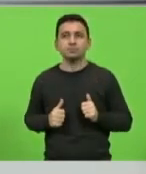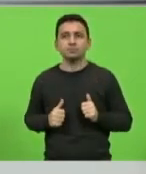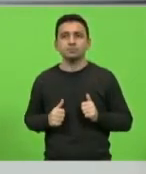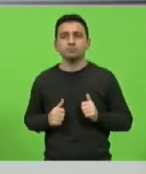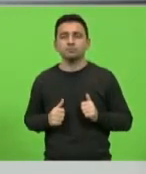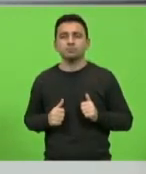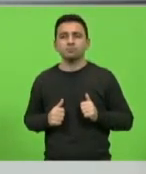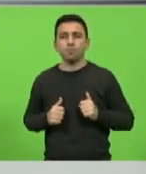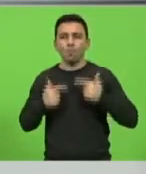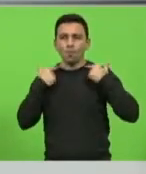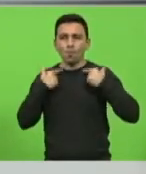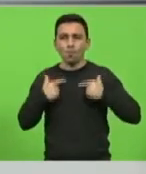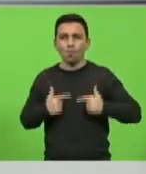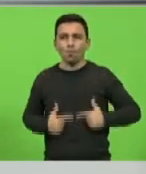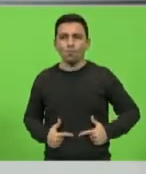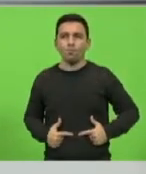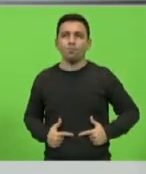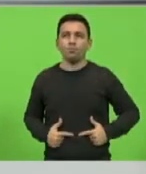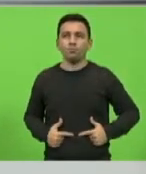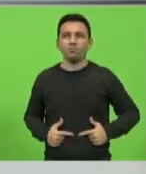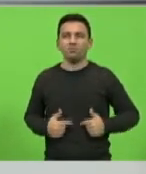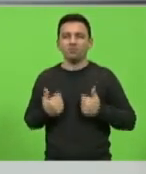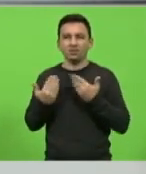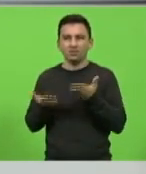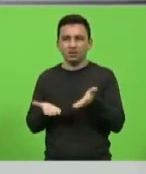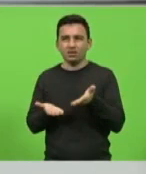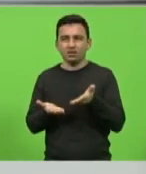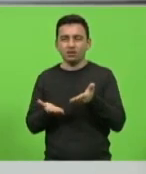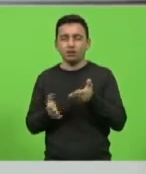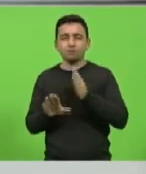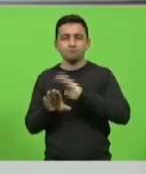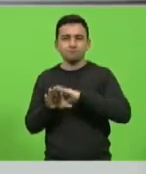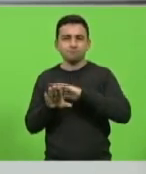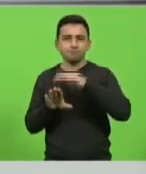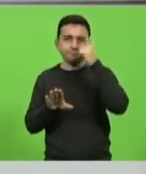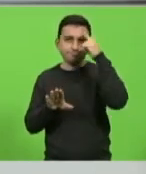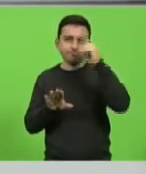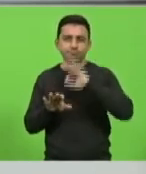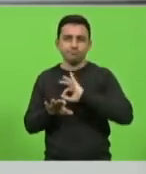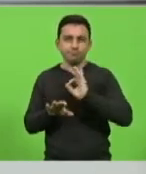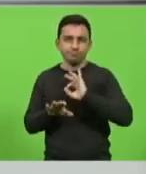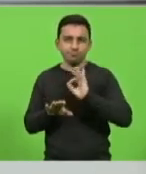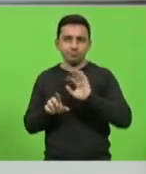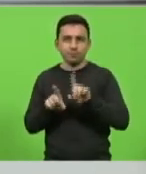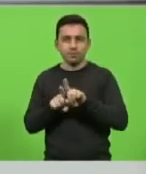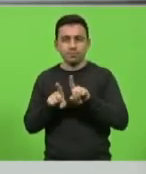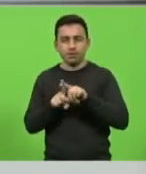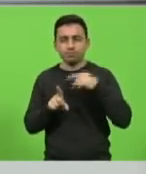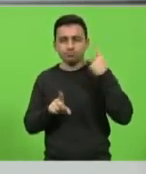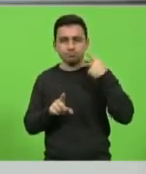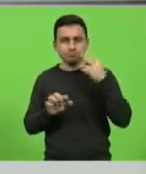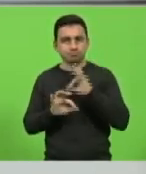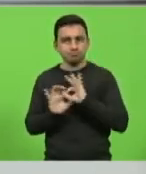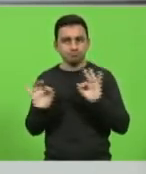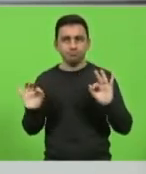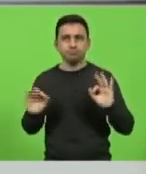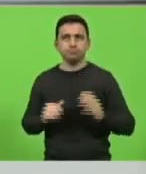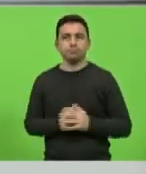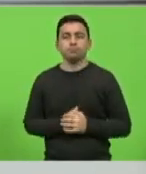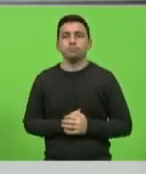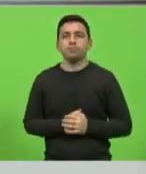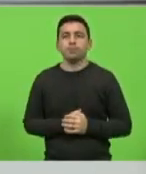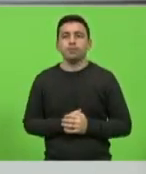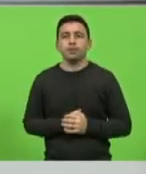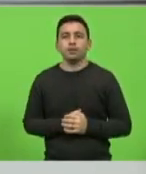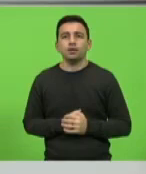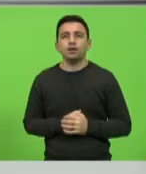libada, sem viés ideológico ou partidário. Logo,